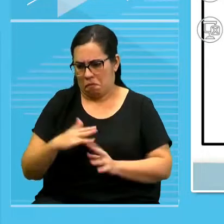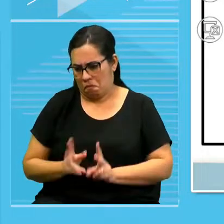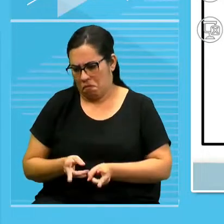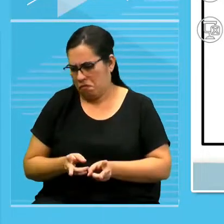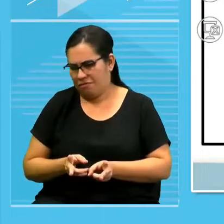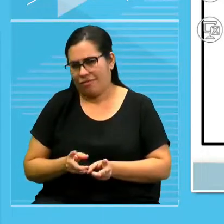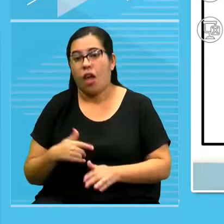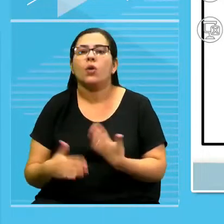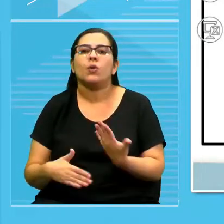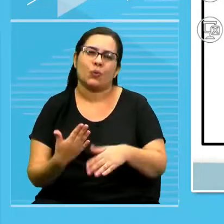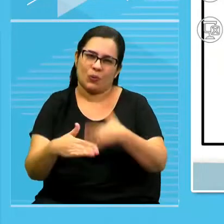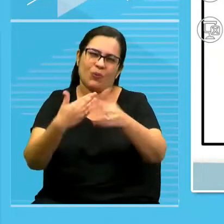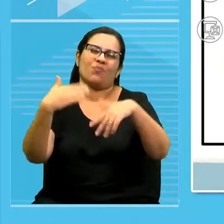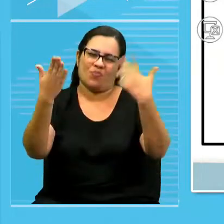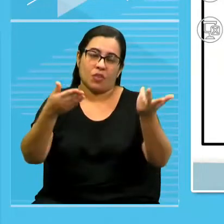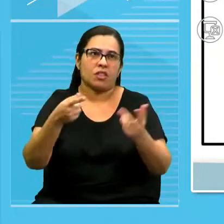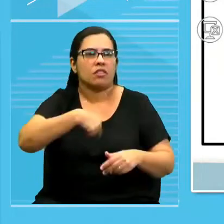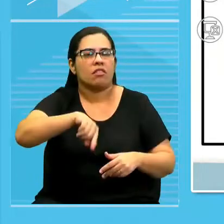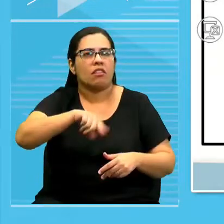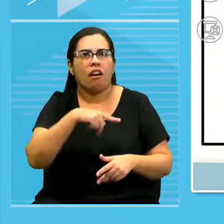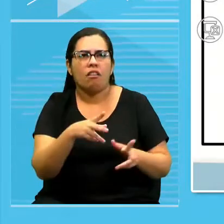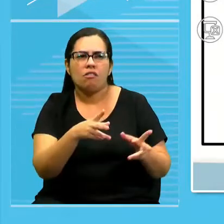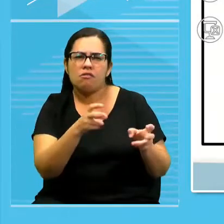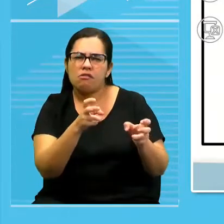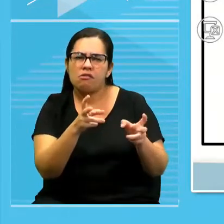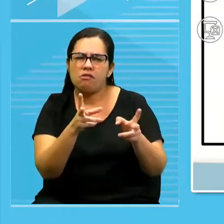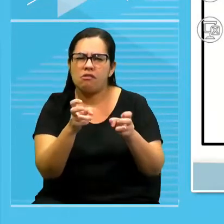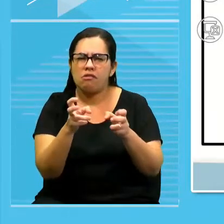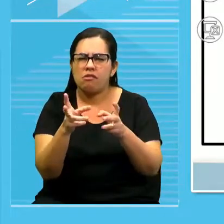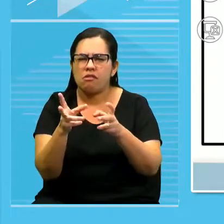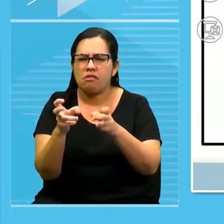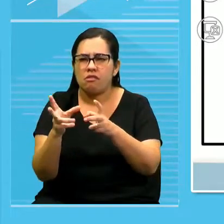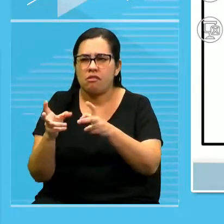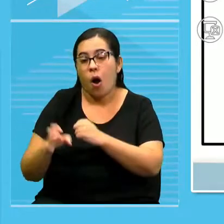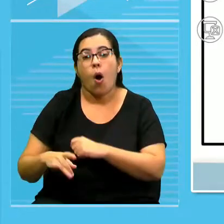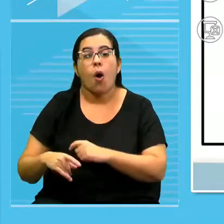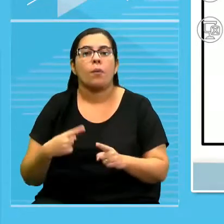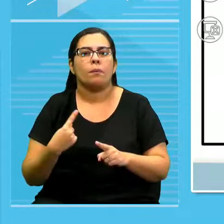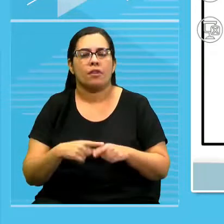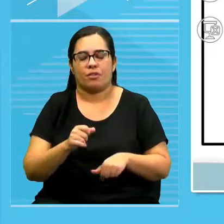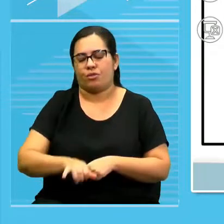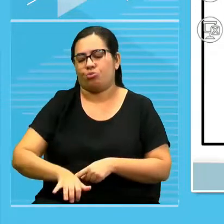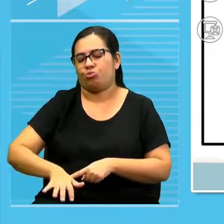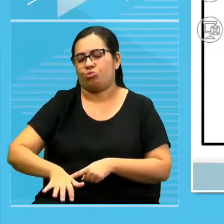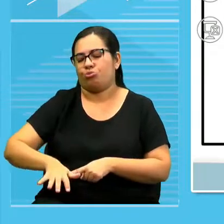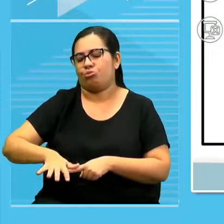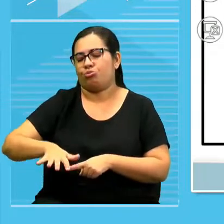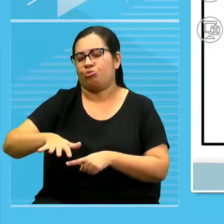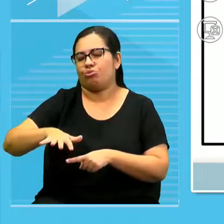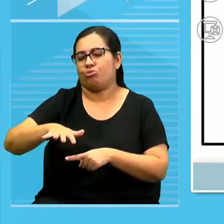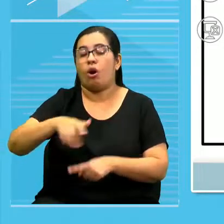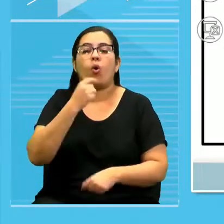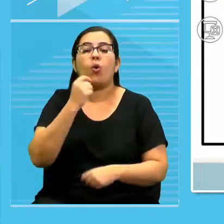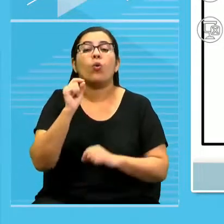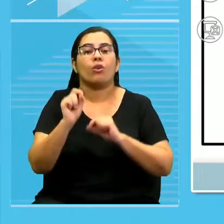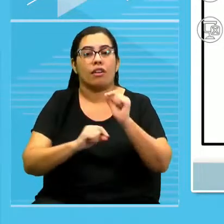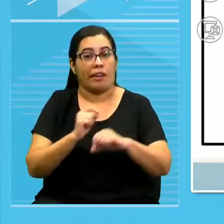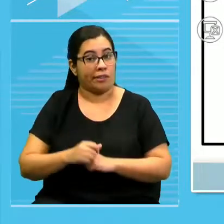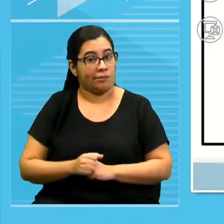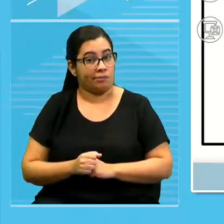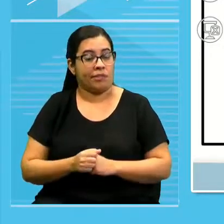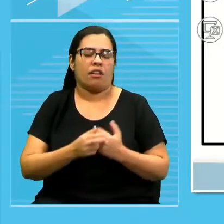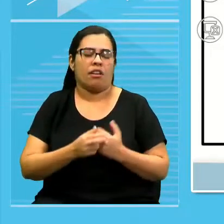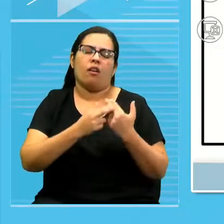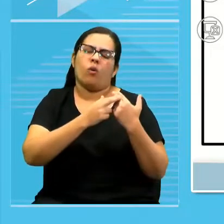né então você também vai medida que você cresce você vai assumindo outras responsabilidades